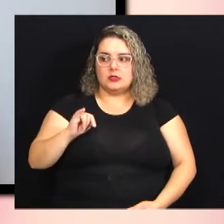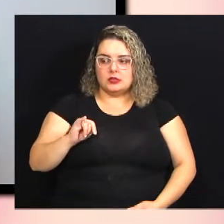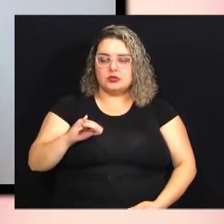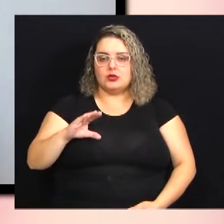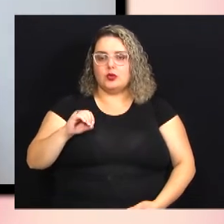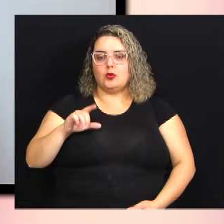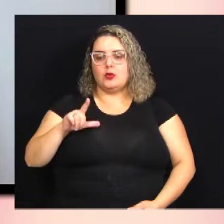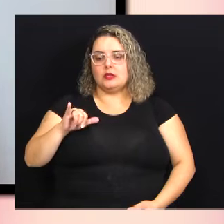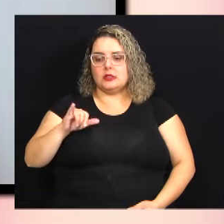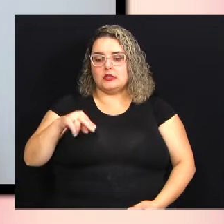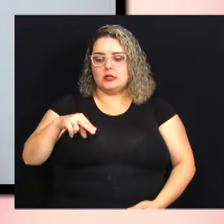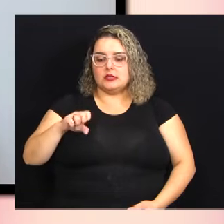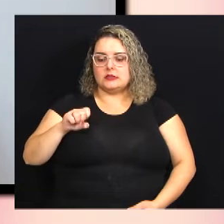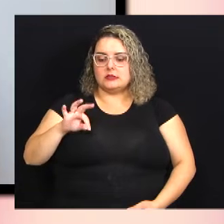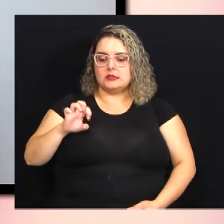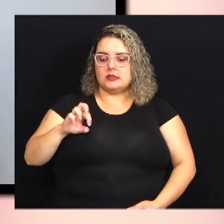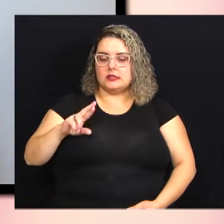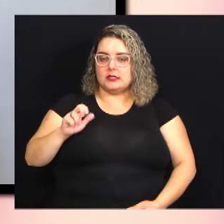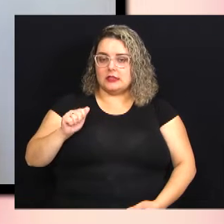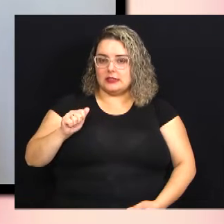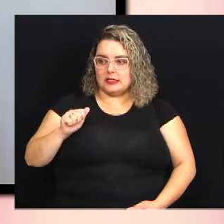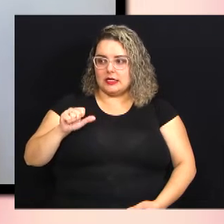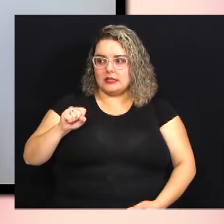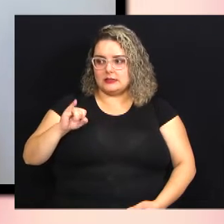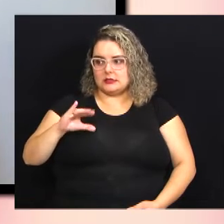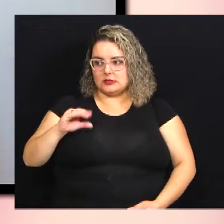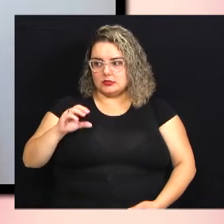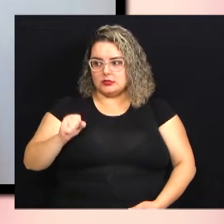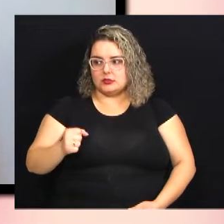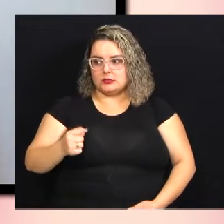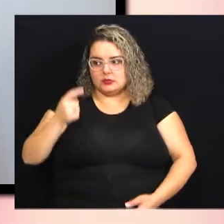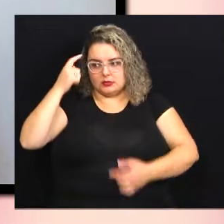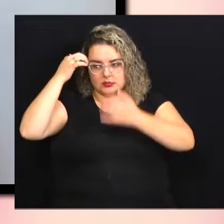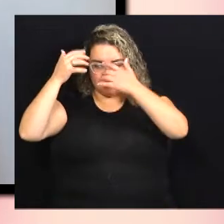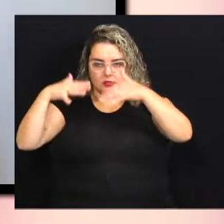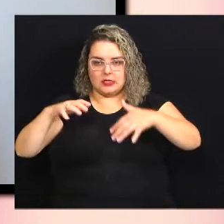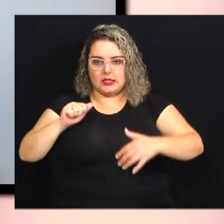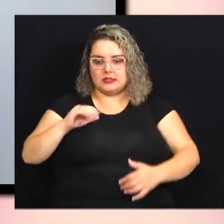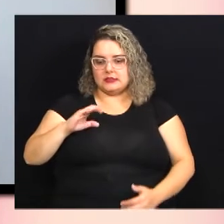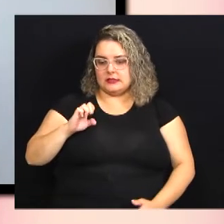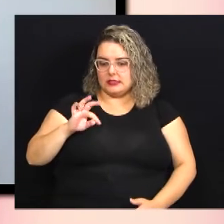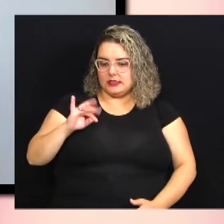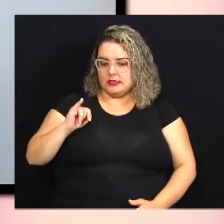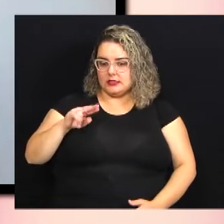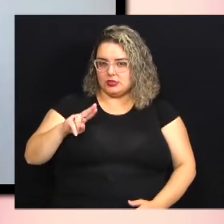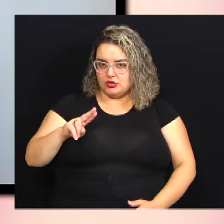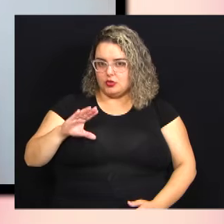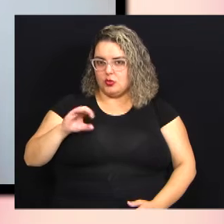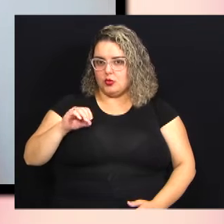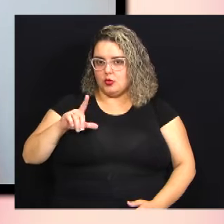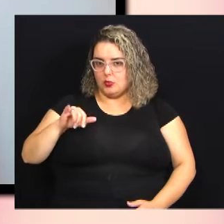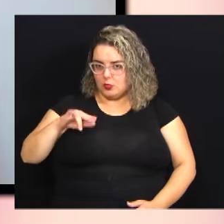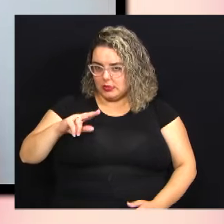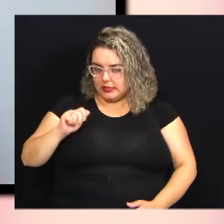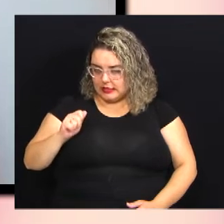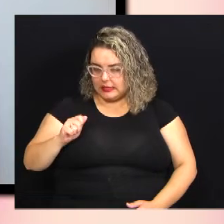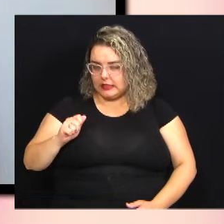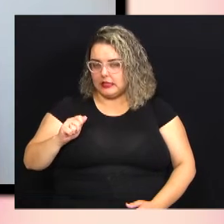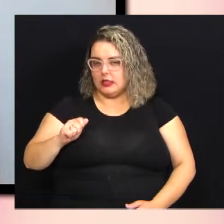anticolinesterásicos, que aumentam a quantidade do neurotransmissor acetilcolina na sinapse, né, a